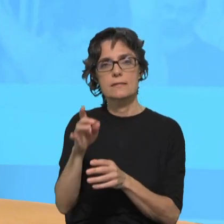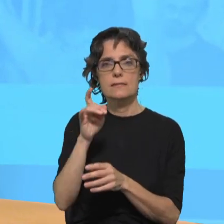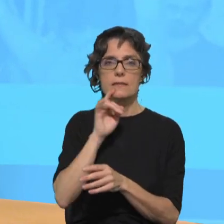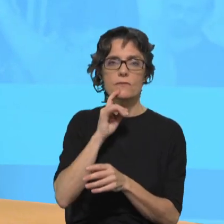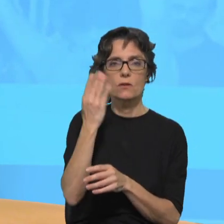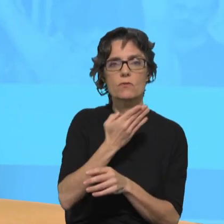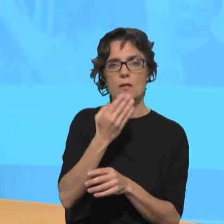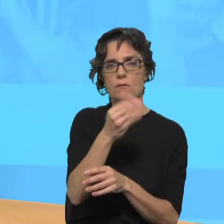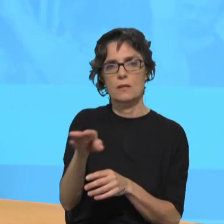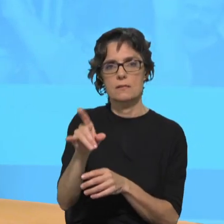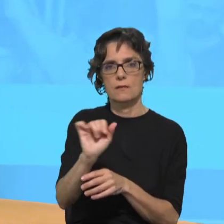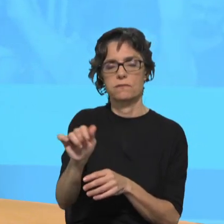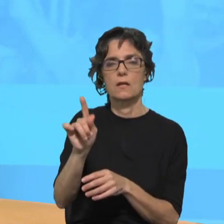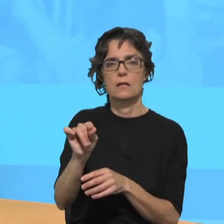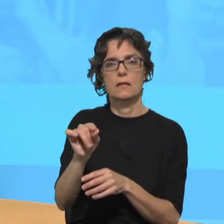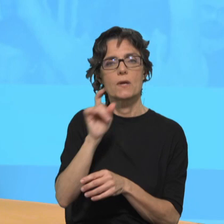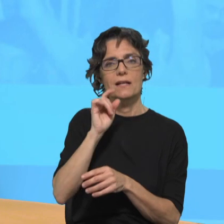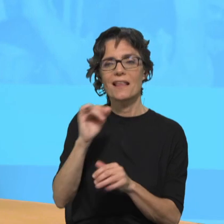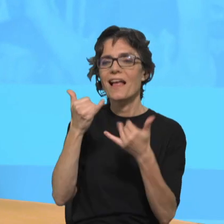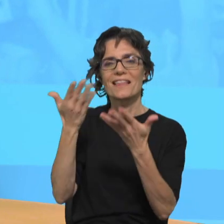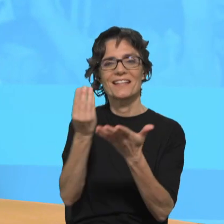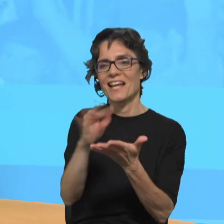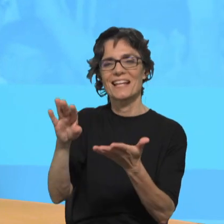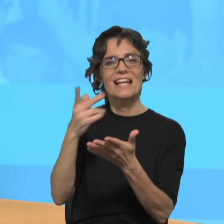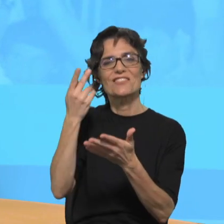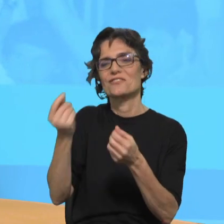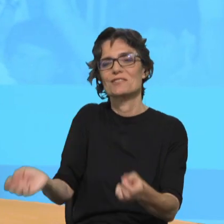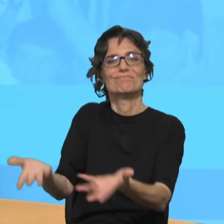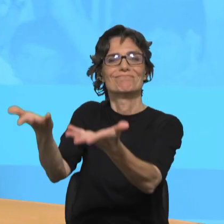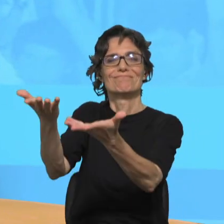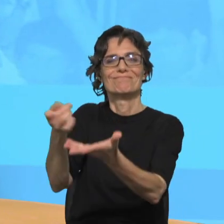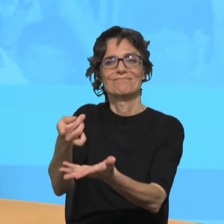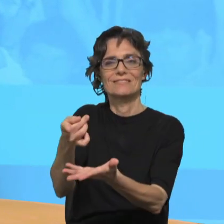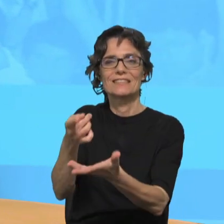das crianças e garantem a alegria de ser criança, como é, de facto, esse slogan